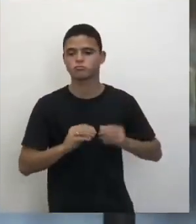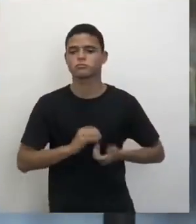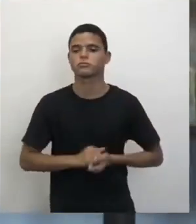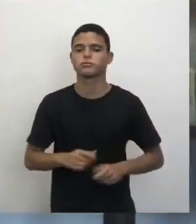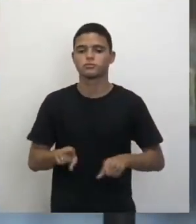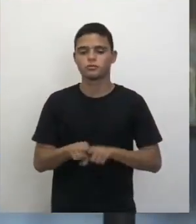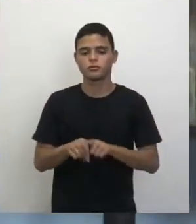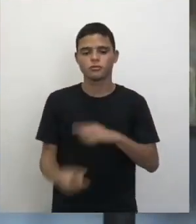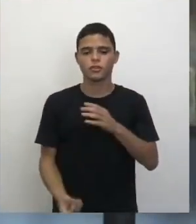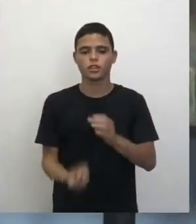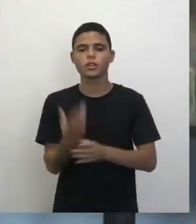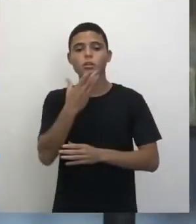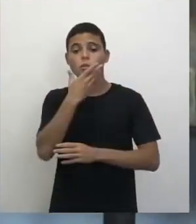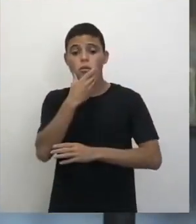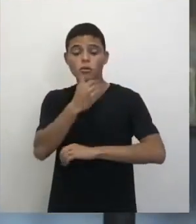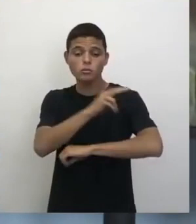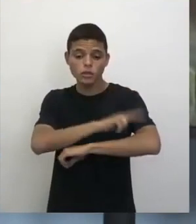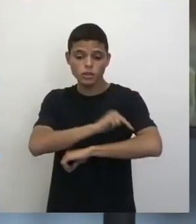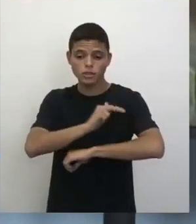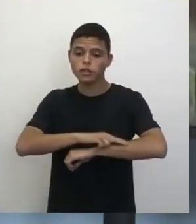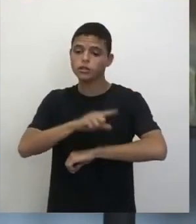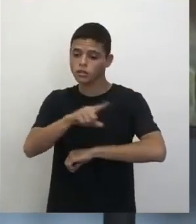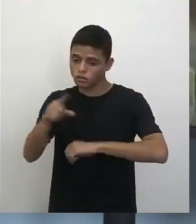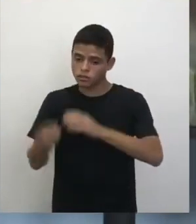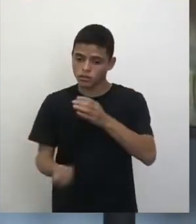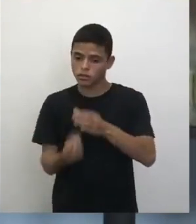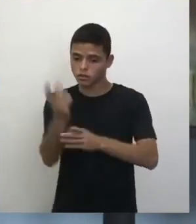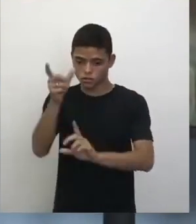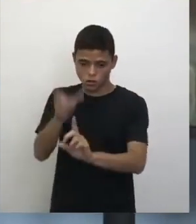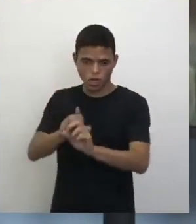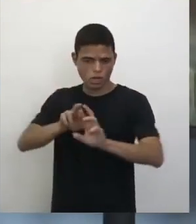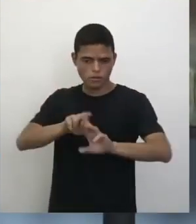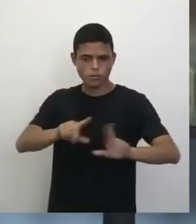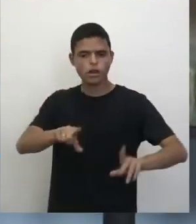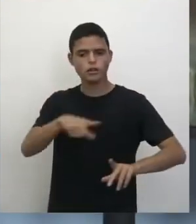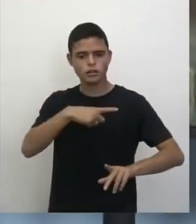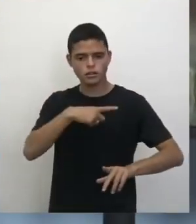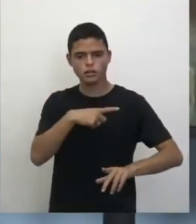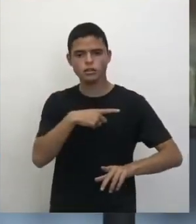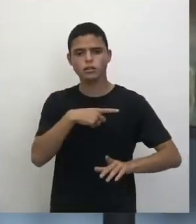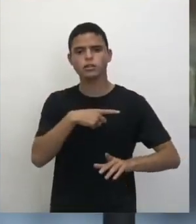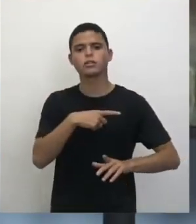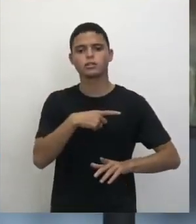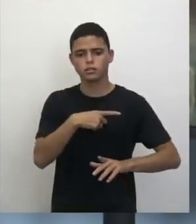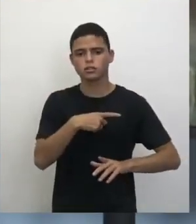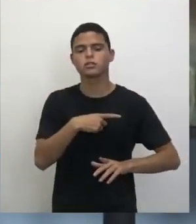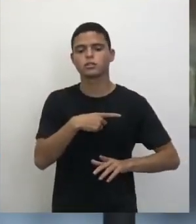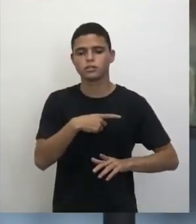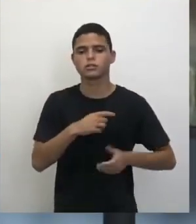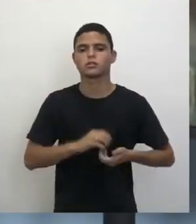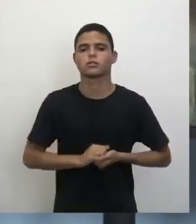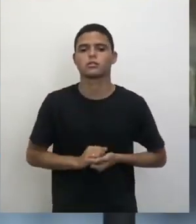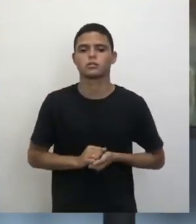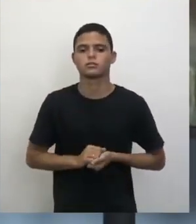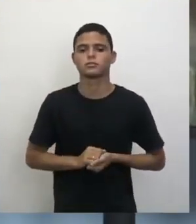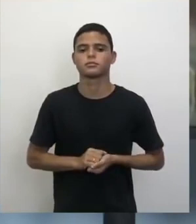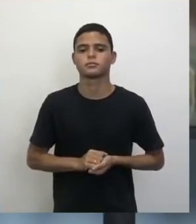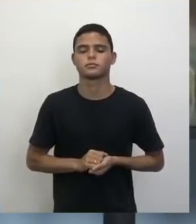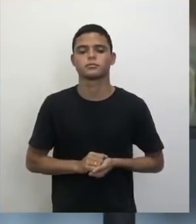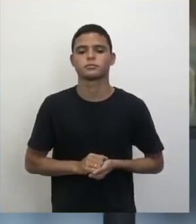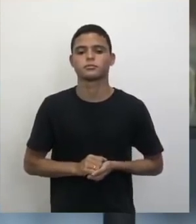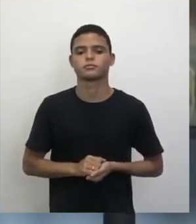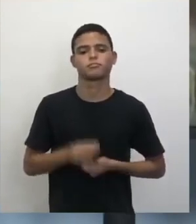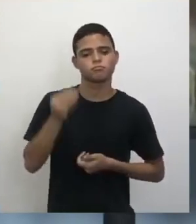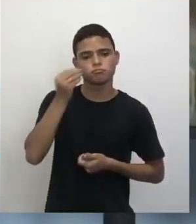Homem Grilo e dos demais personagens que eu sei que você criou e tem algum contexto de tentar levar essa questão de